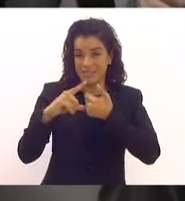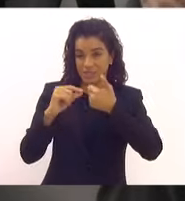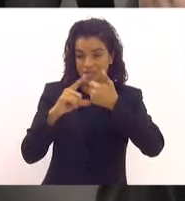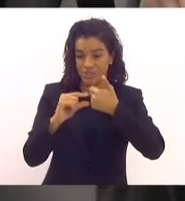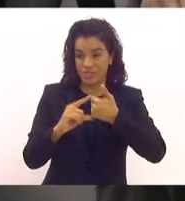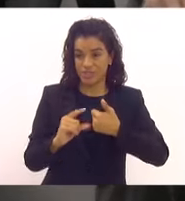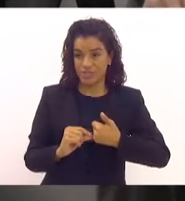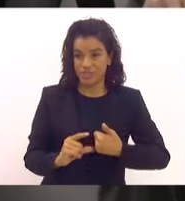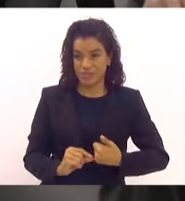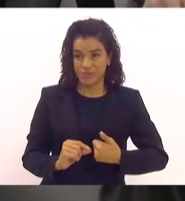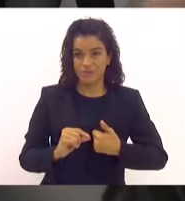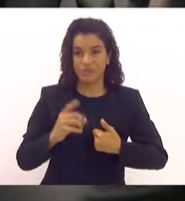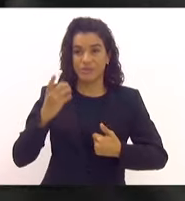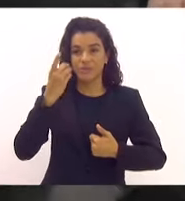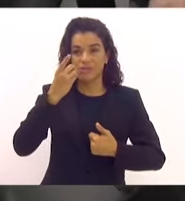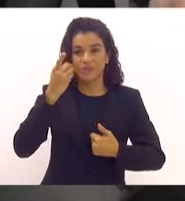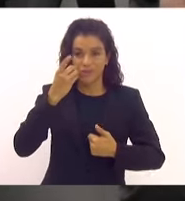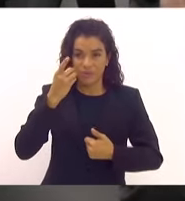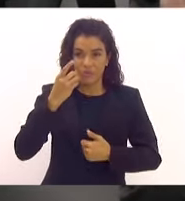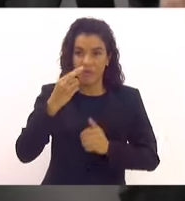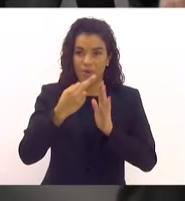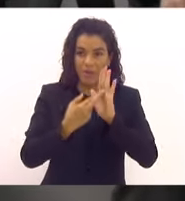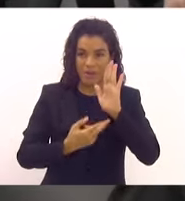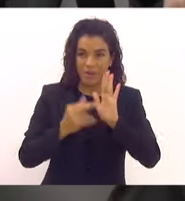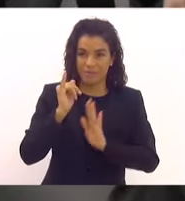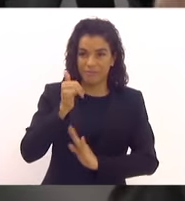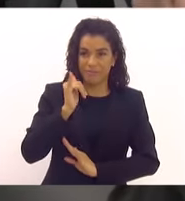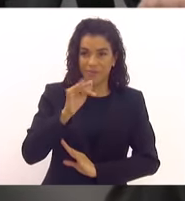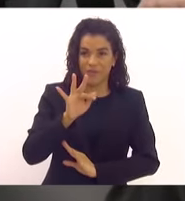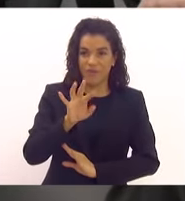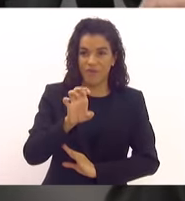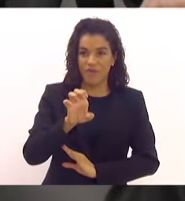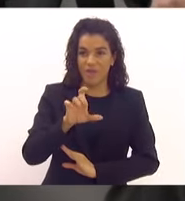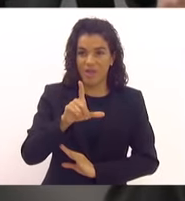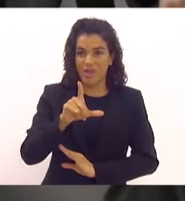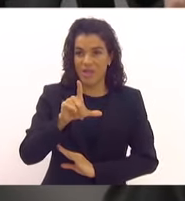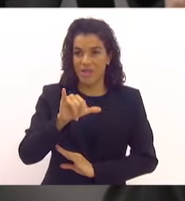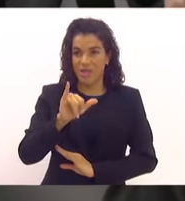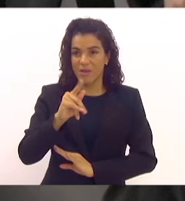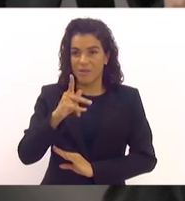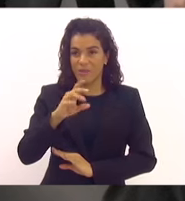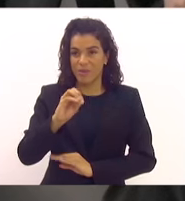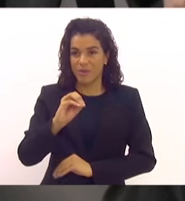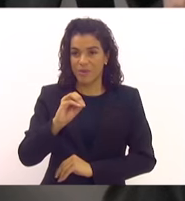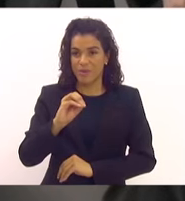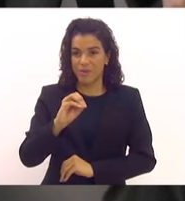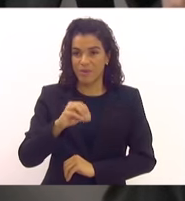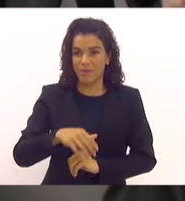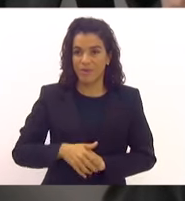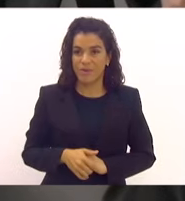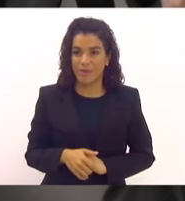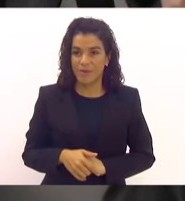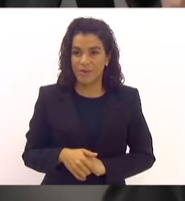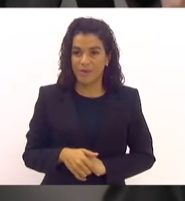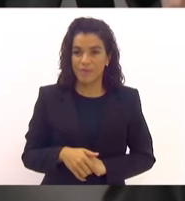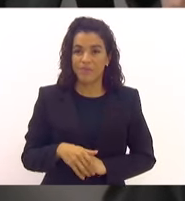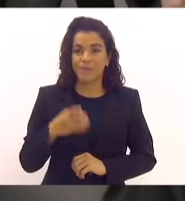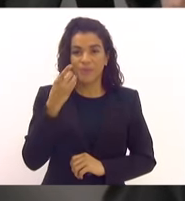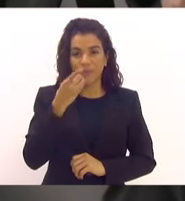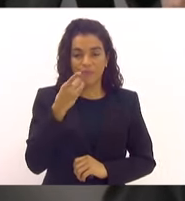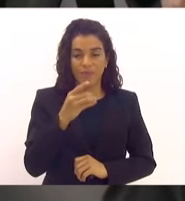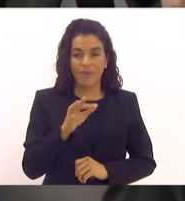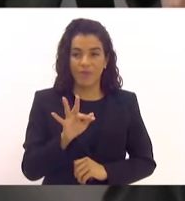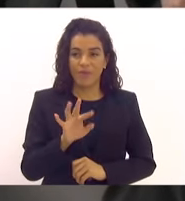que o deputado, o relator, é o Filipinho Raves. Mas ele está ficando vencido aqui no final, né? Que o deputado Filipinho